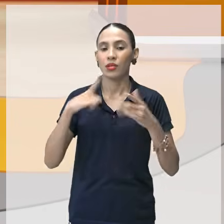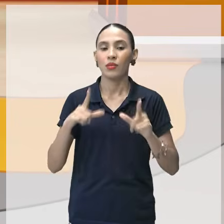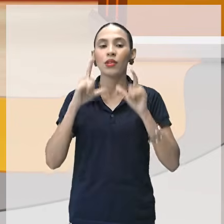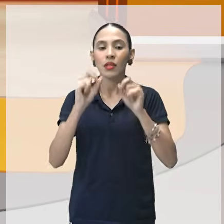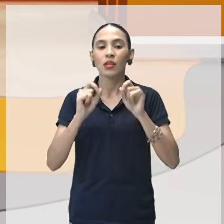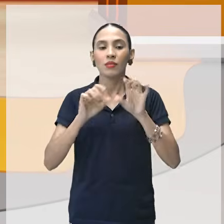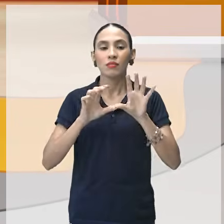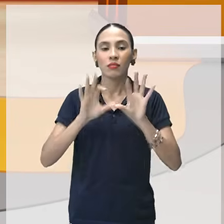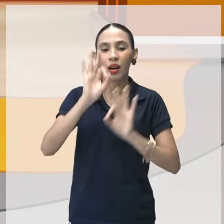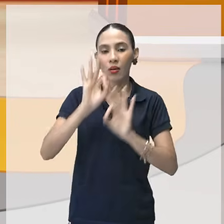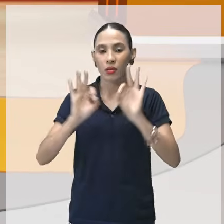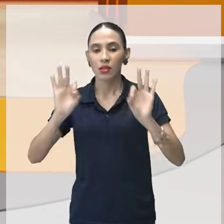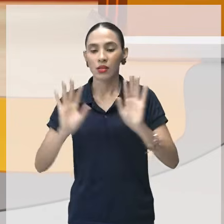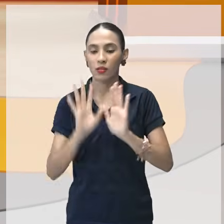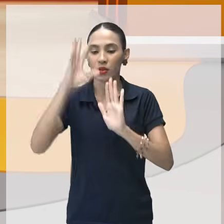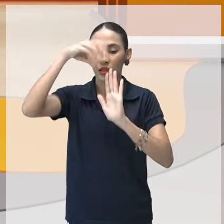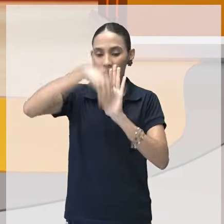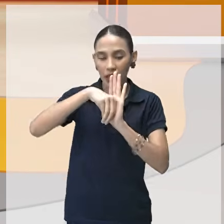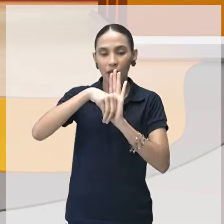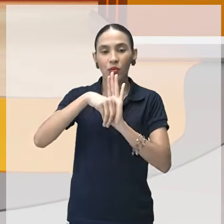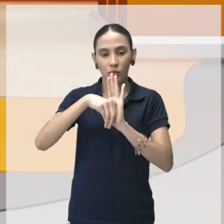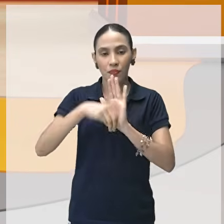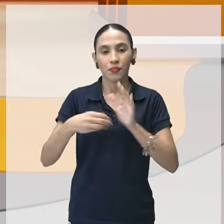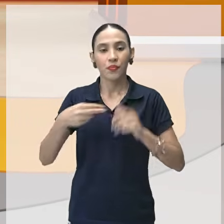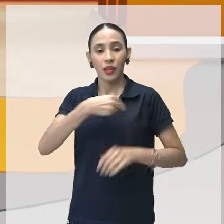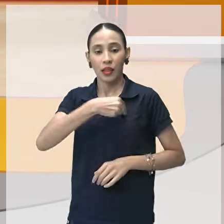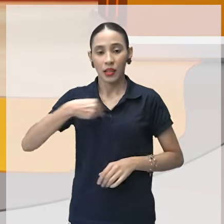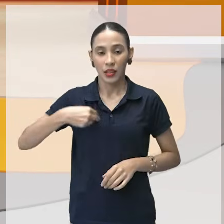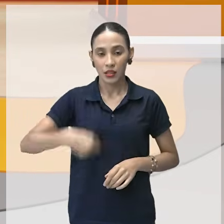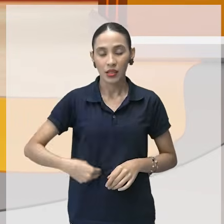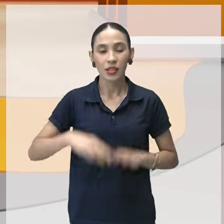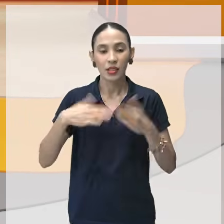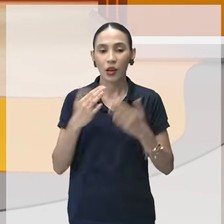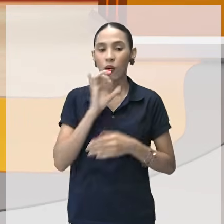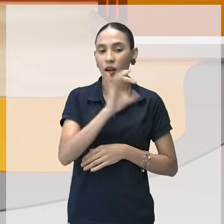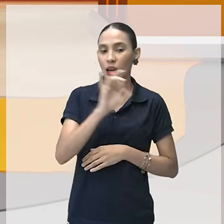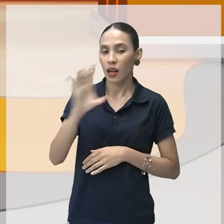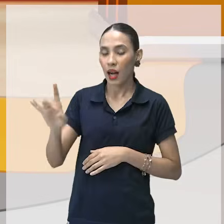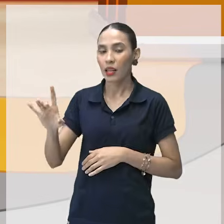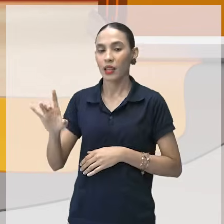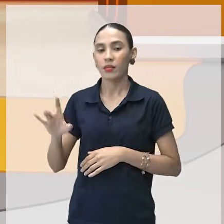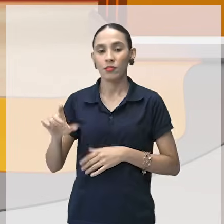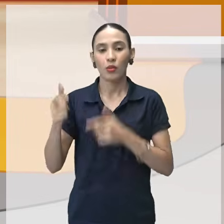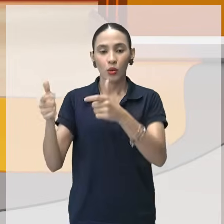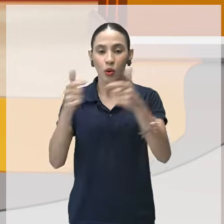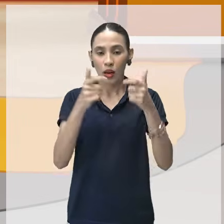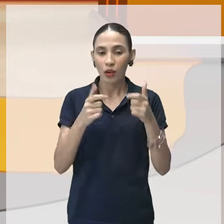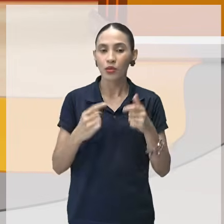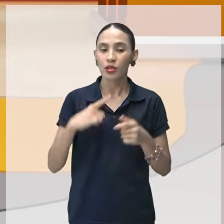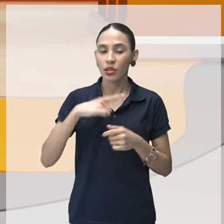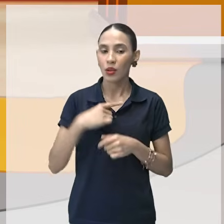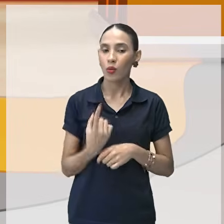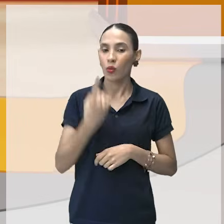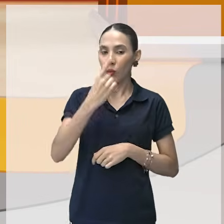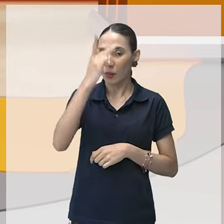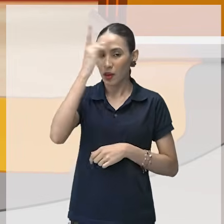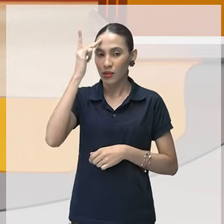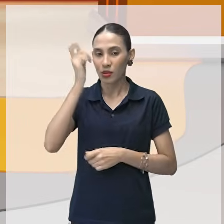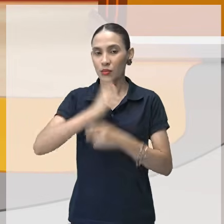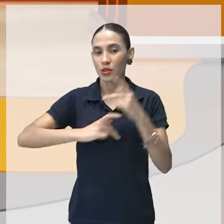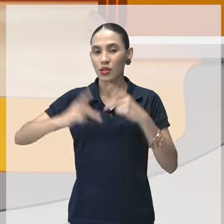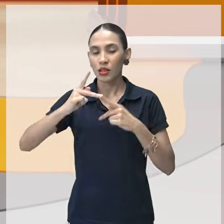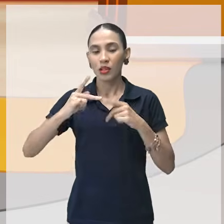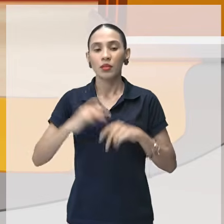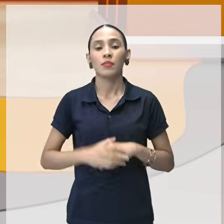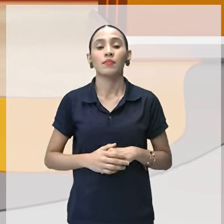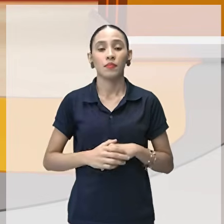a divisão interna dentro da China. Então, cada território possuía ali um administrador, vamos dizer assim, e cada